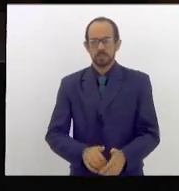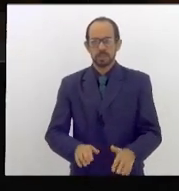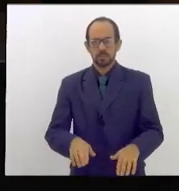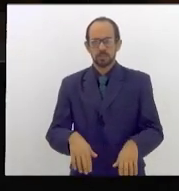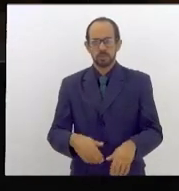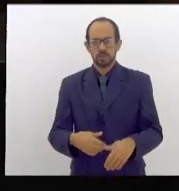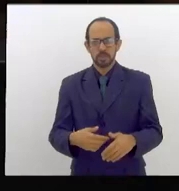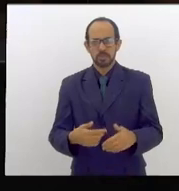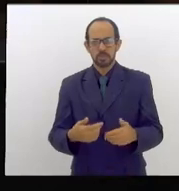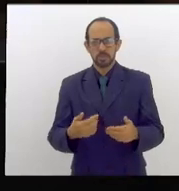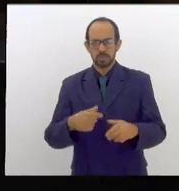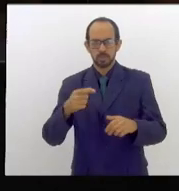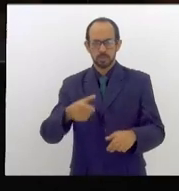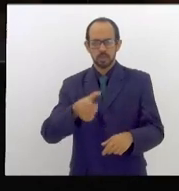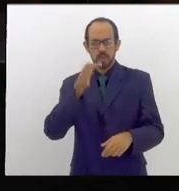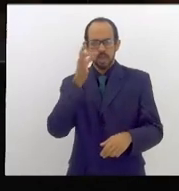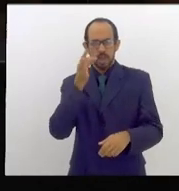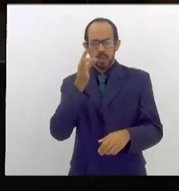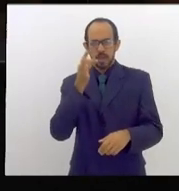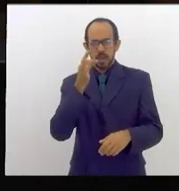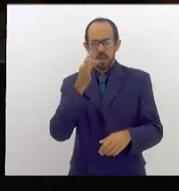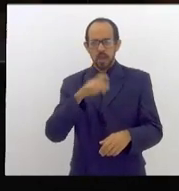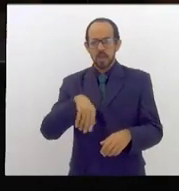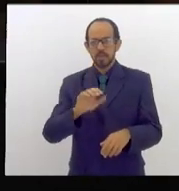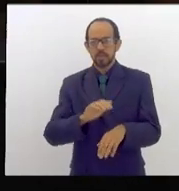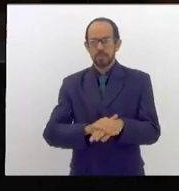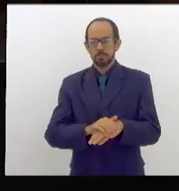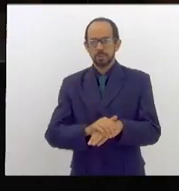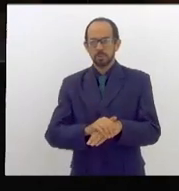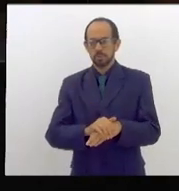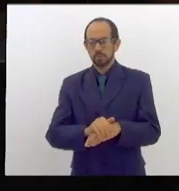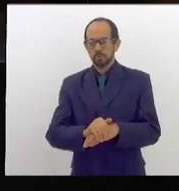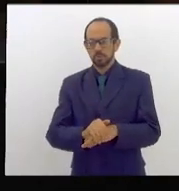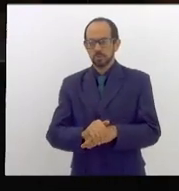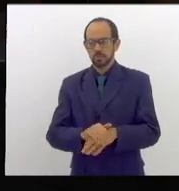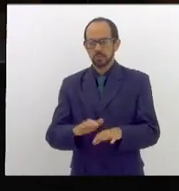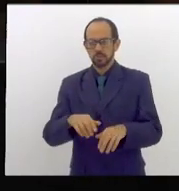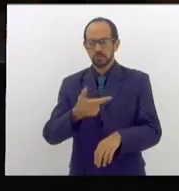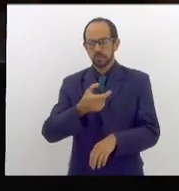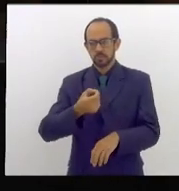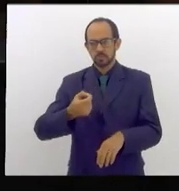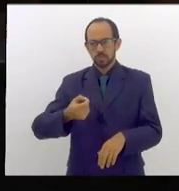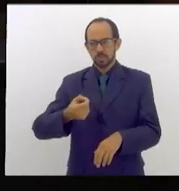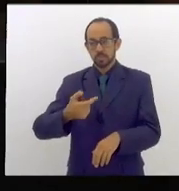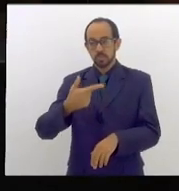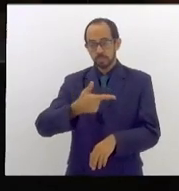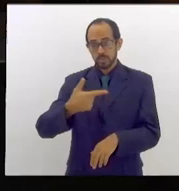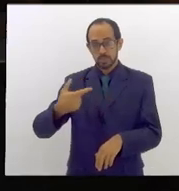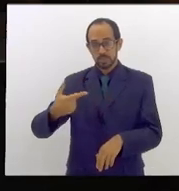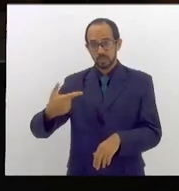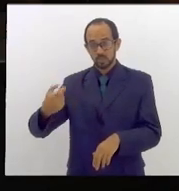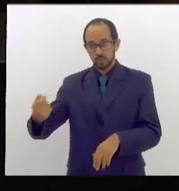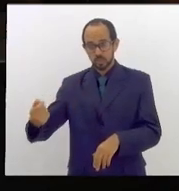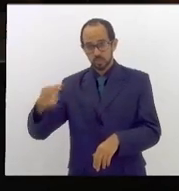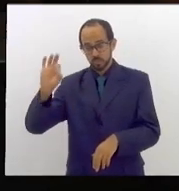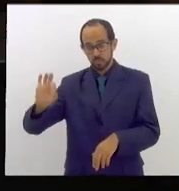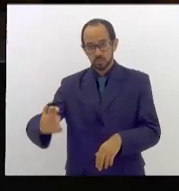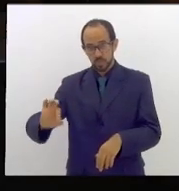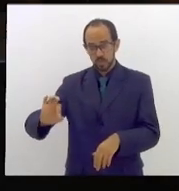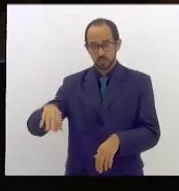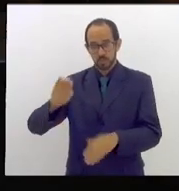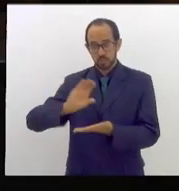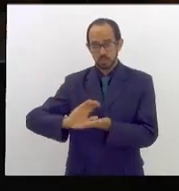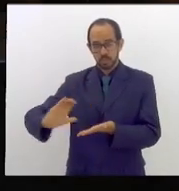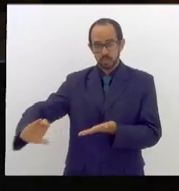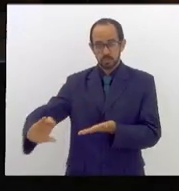especialmente o aumento em mais de 220% do orçamento